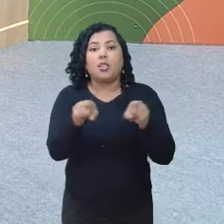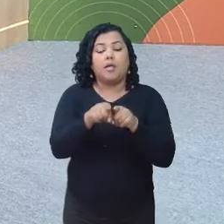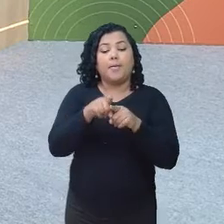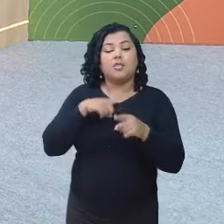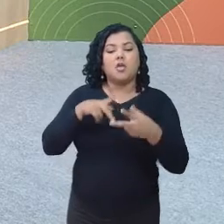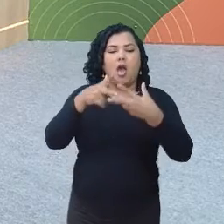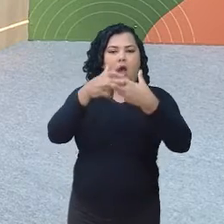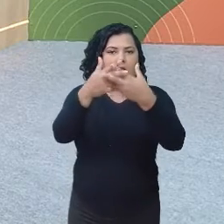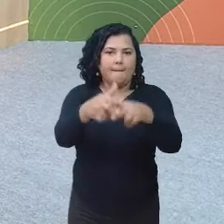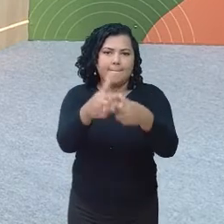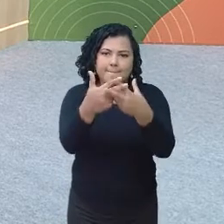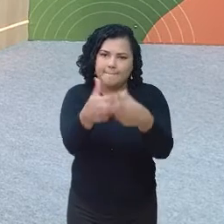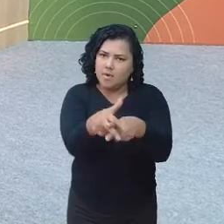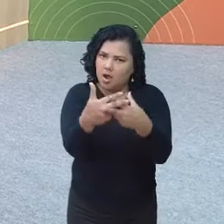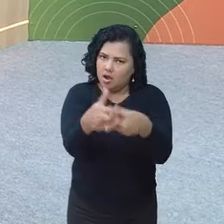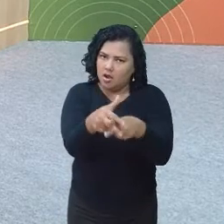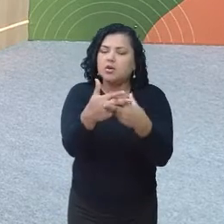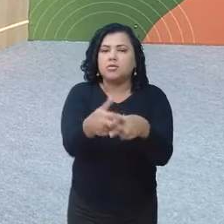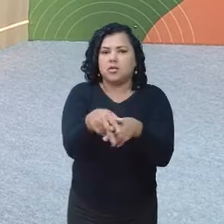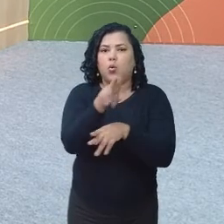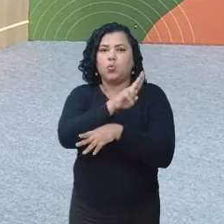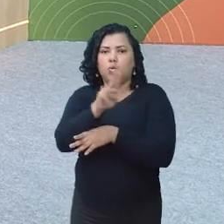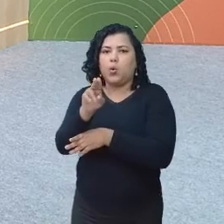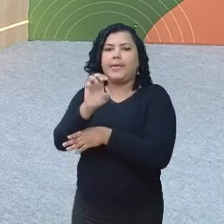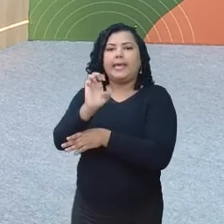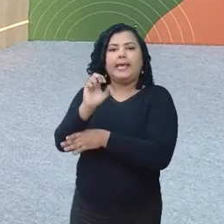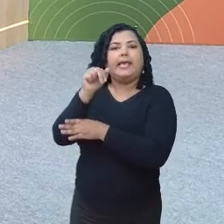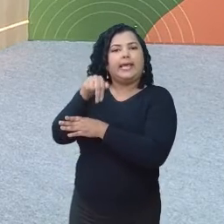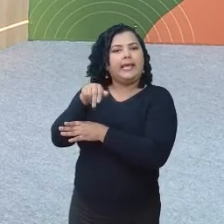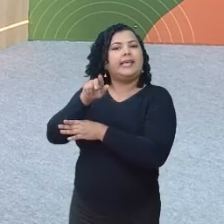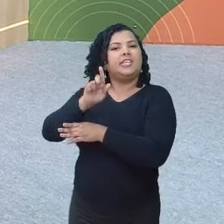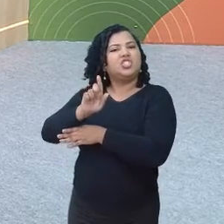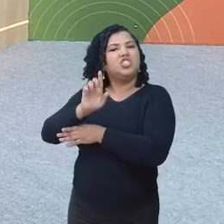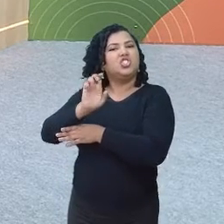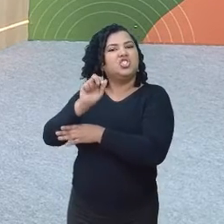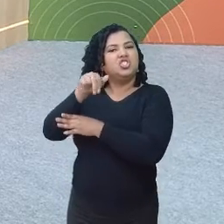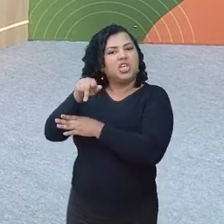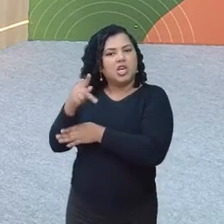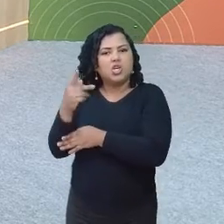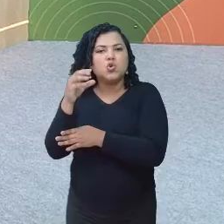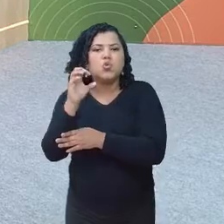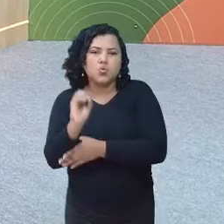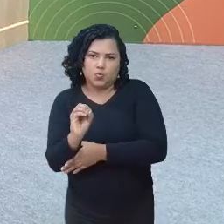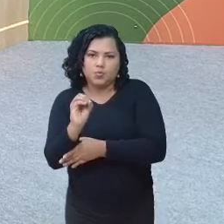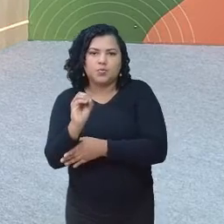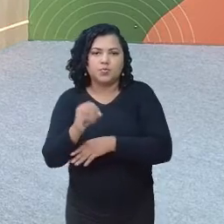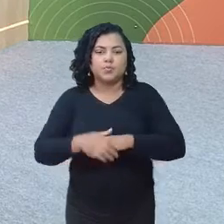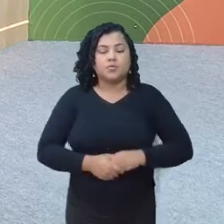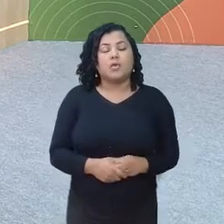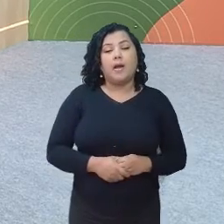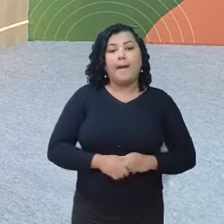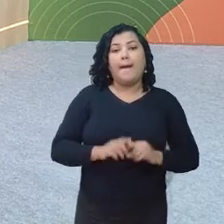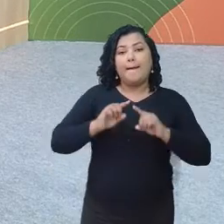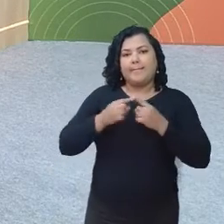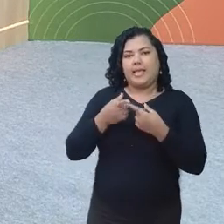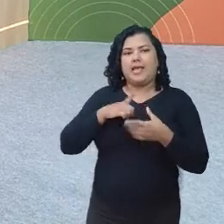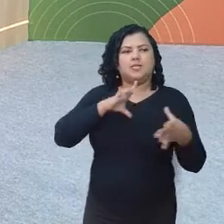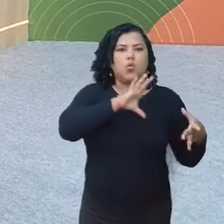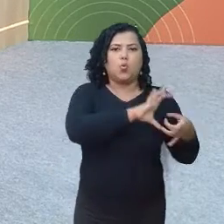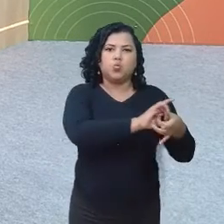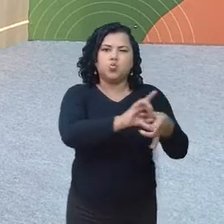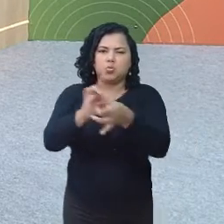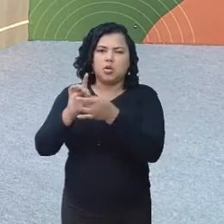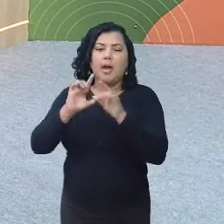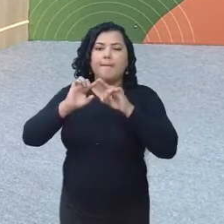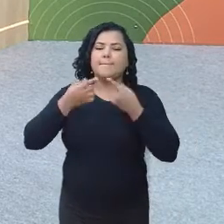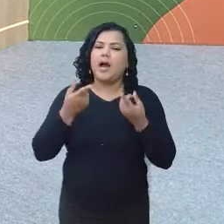ali propriamente dita, né, o engenho. Então a gente associava o engenho a tudo isso. porém o engenho é apenas essa máquina.